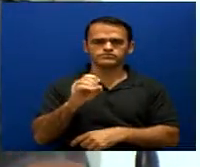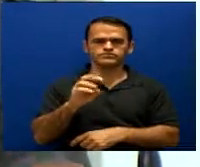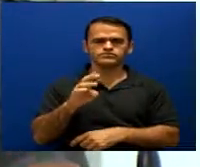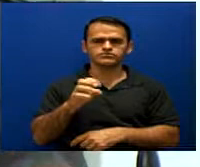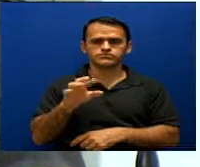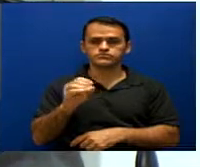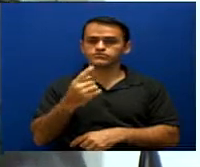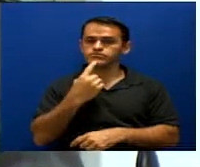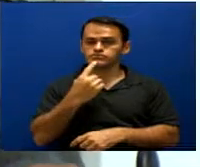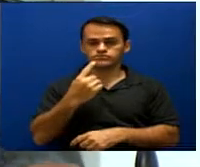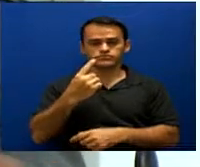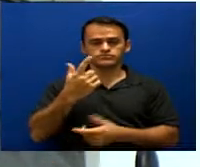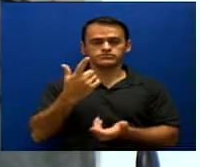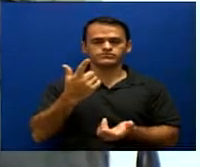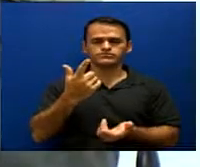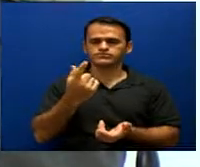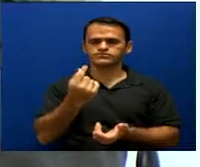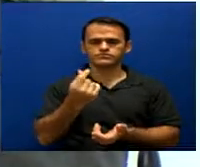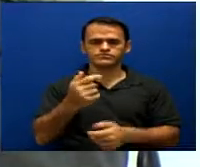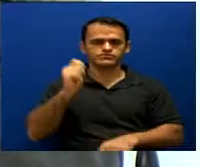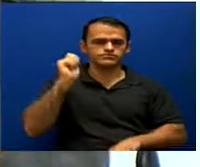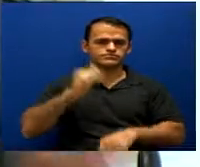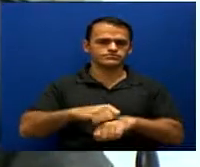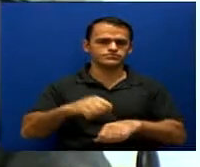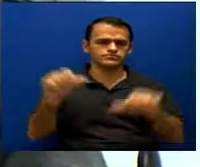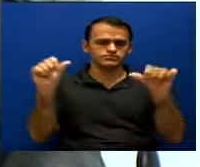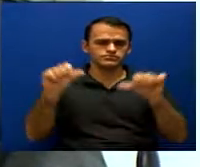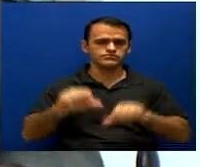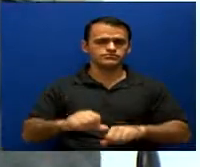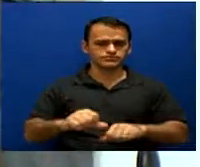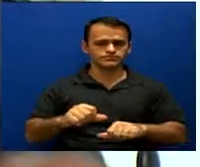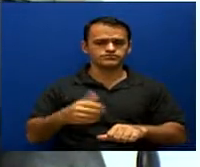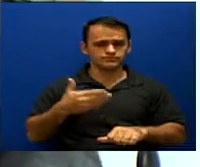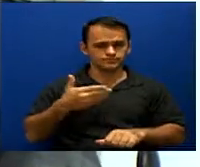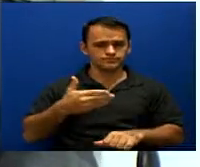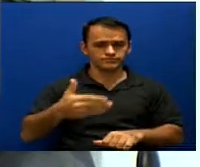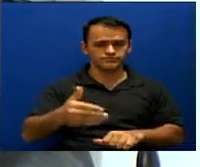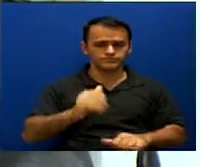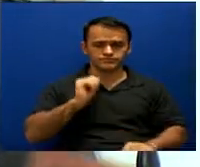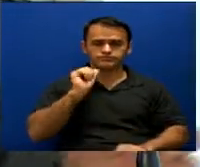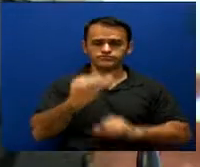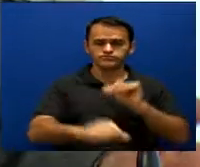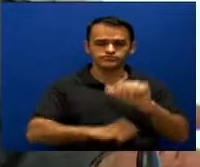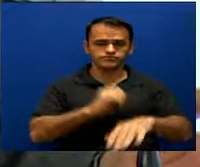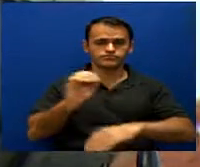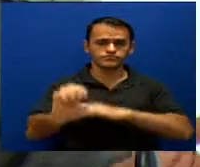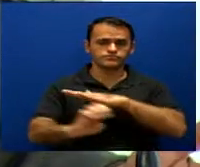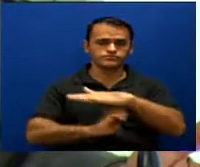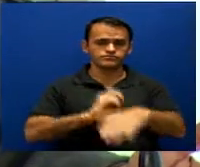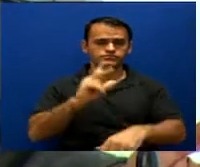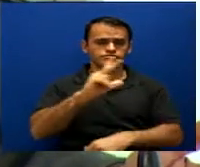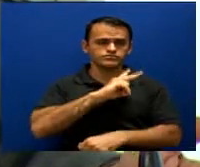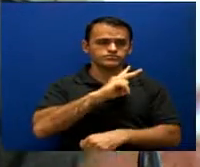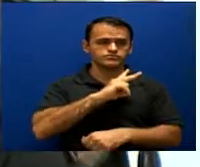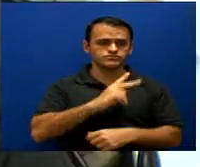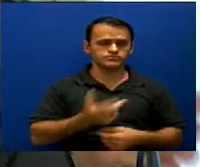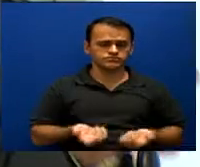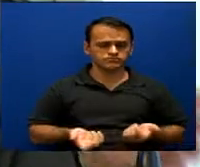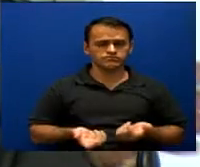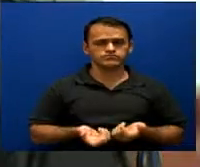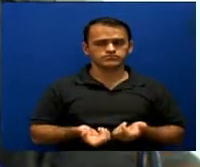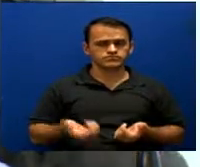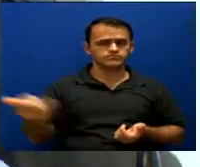falidos. Até o final do ano nós vamos terceirizar, tá, acabou. Digo, eu não acredito. Olha